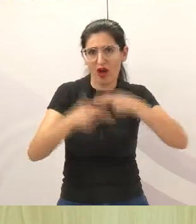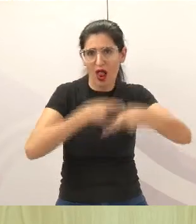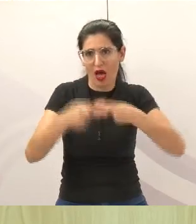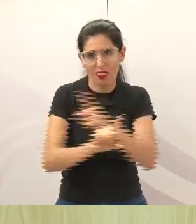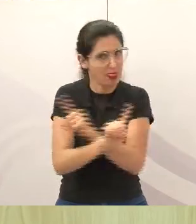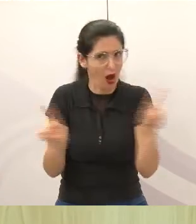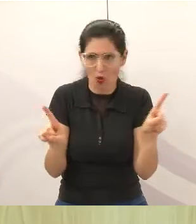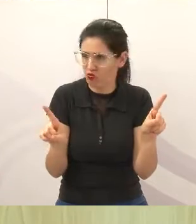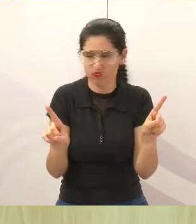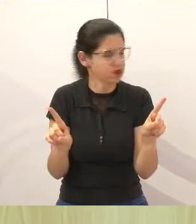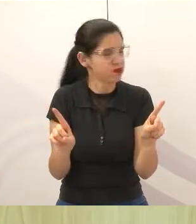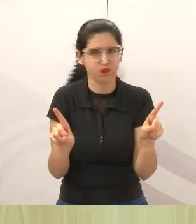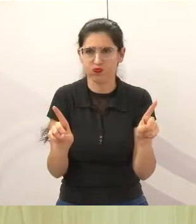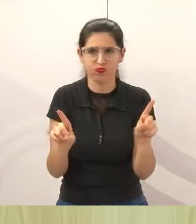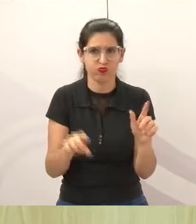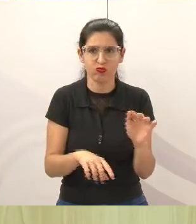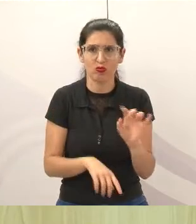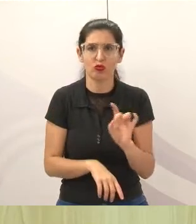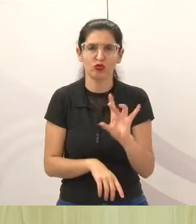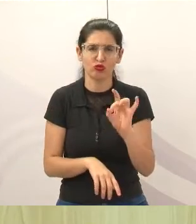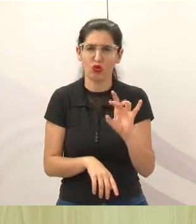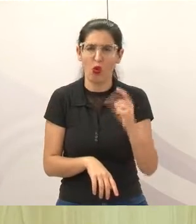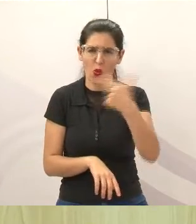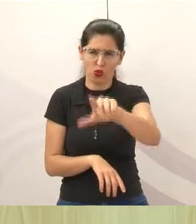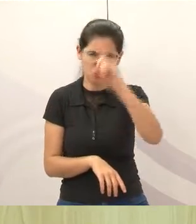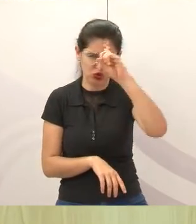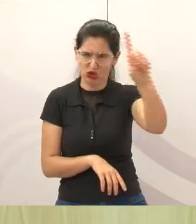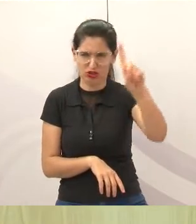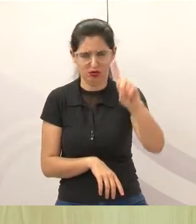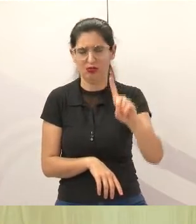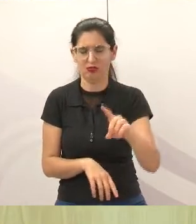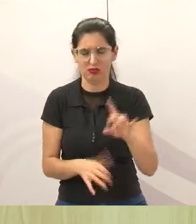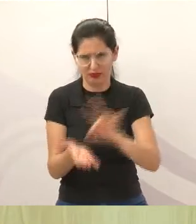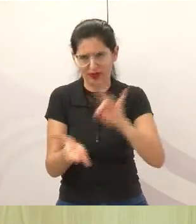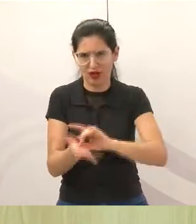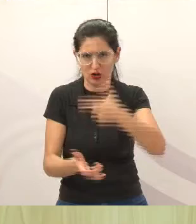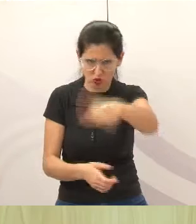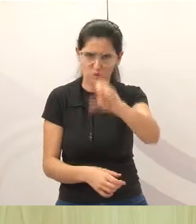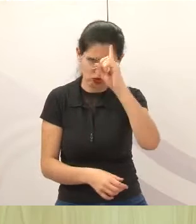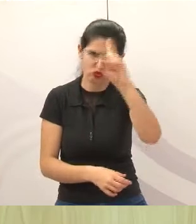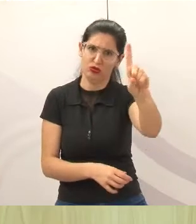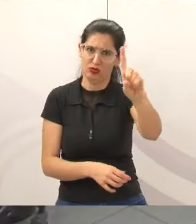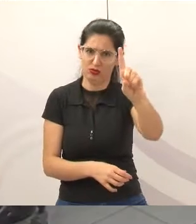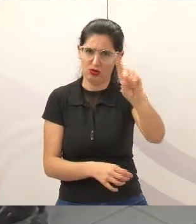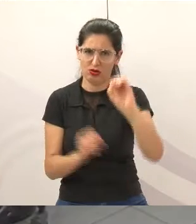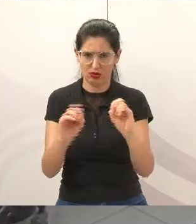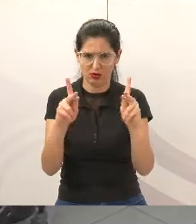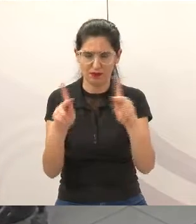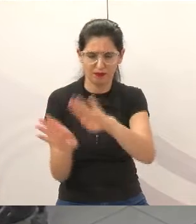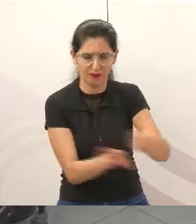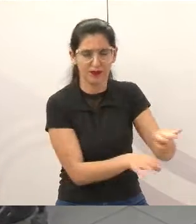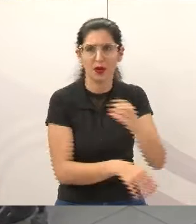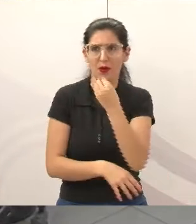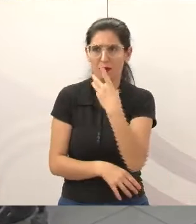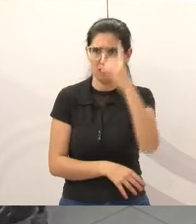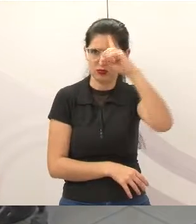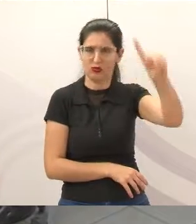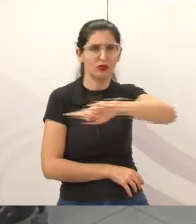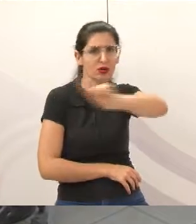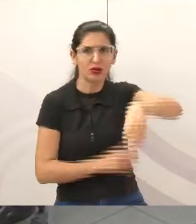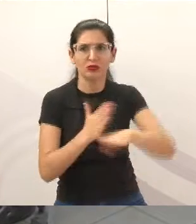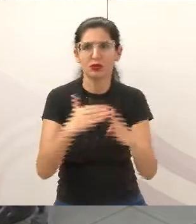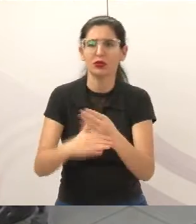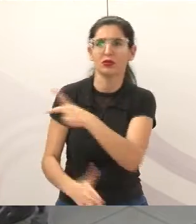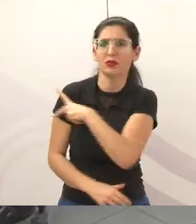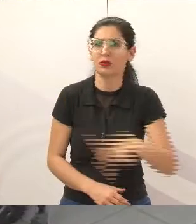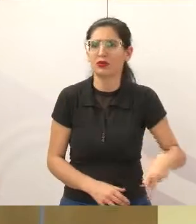Será colocado aí em outra oportunidade. O projeto está em discussão. Bom dia a todos, presidente Abner,